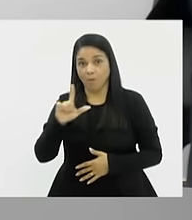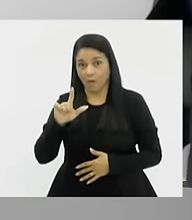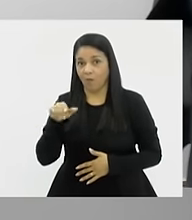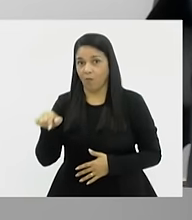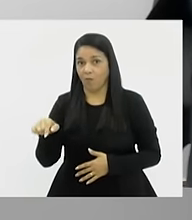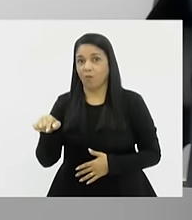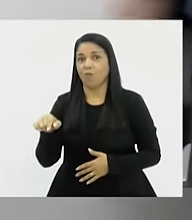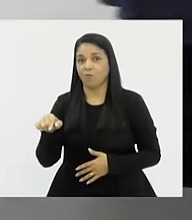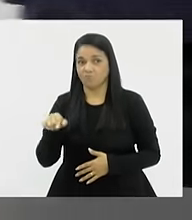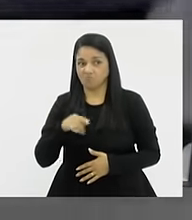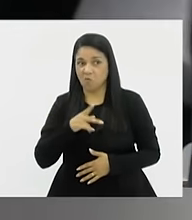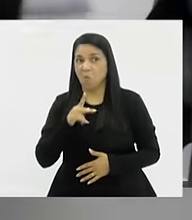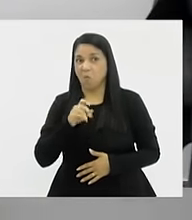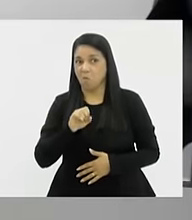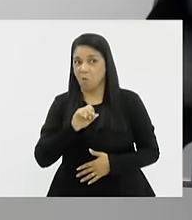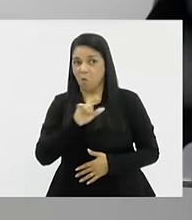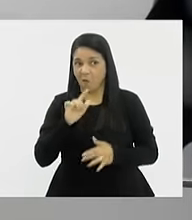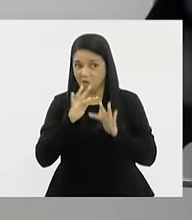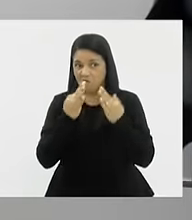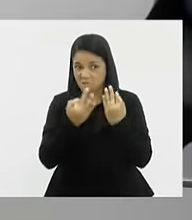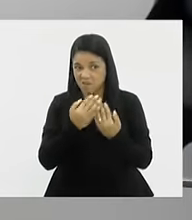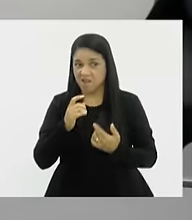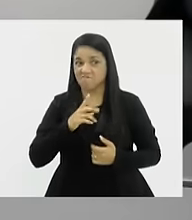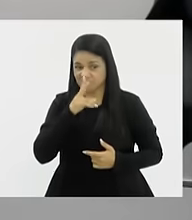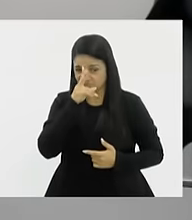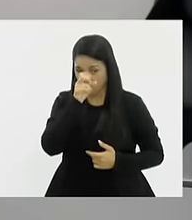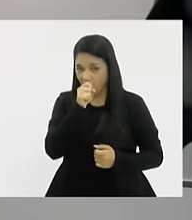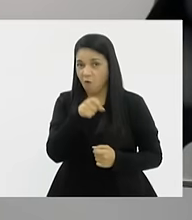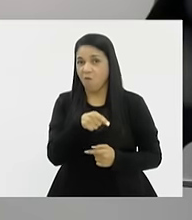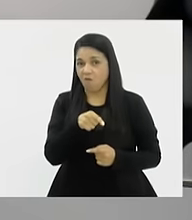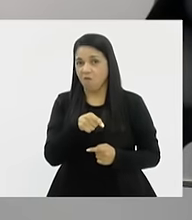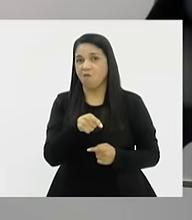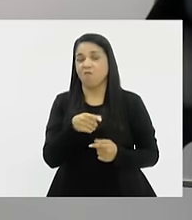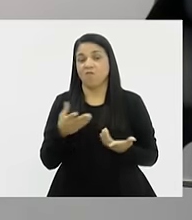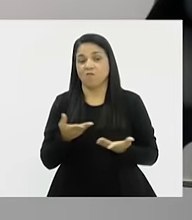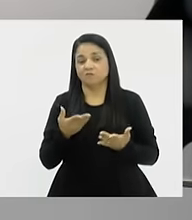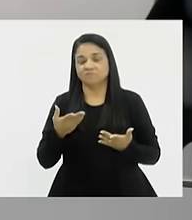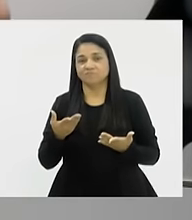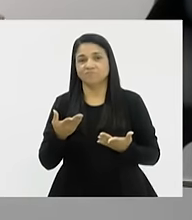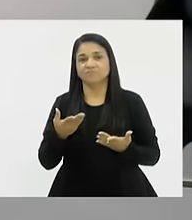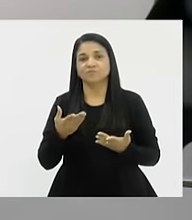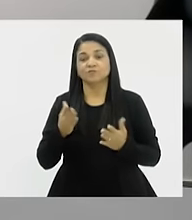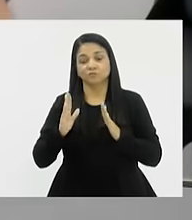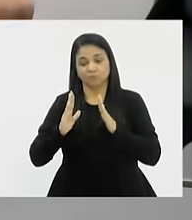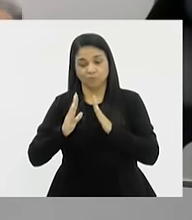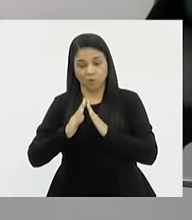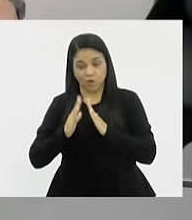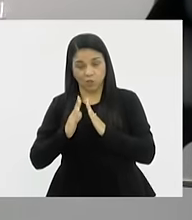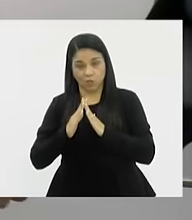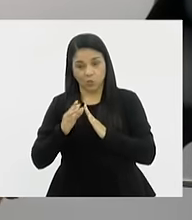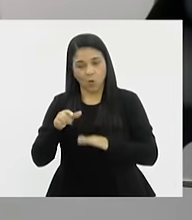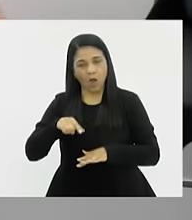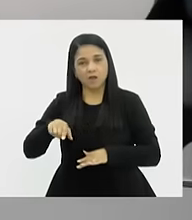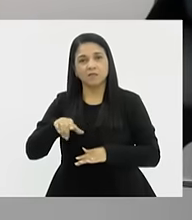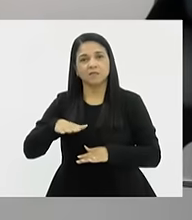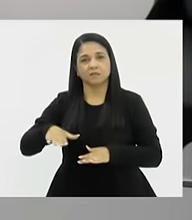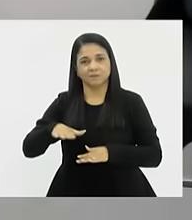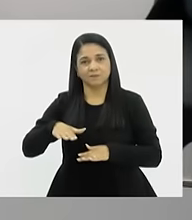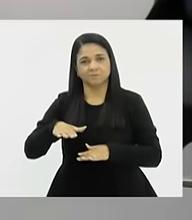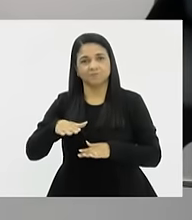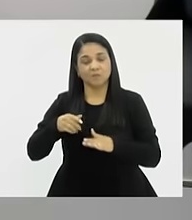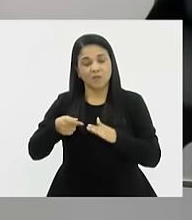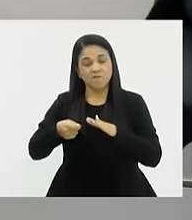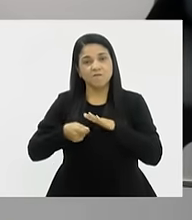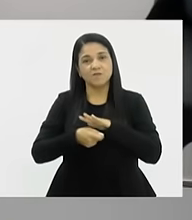os Pobéis são fera. Pobel, e eu chego lá agora como morador daquela casa para